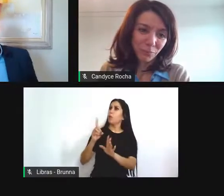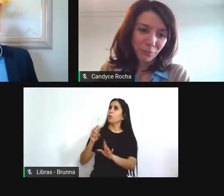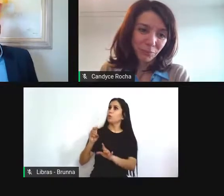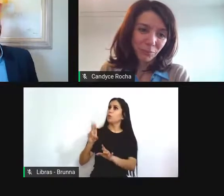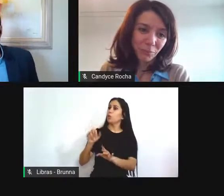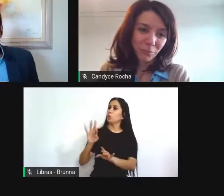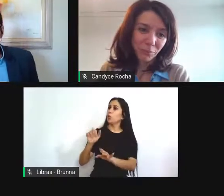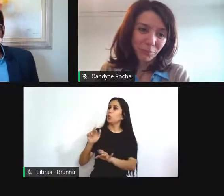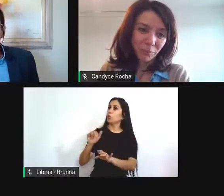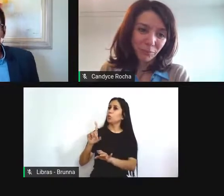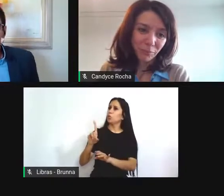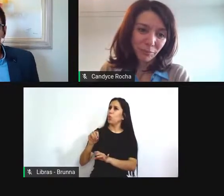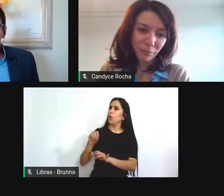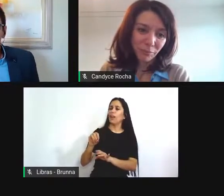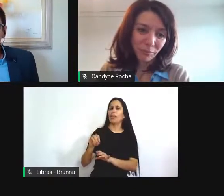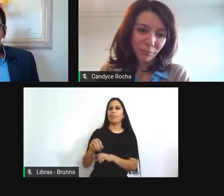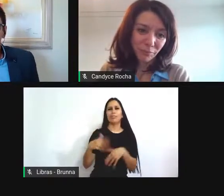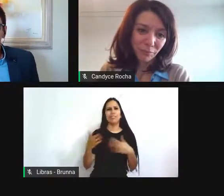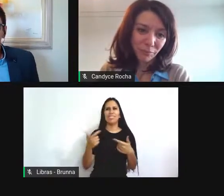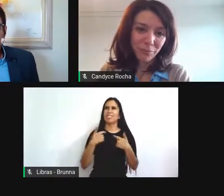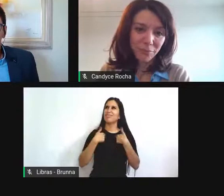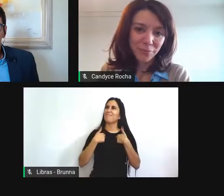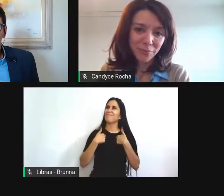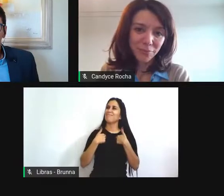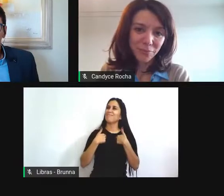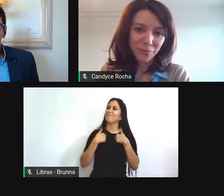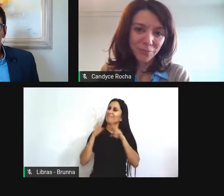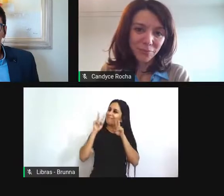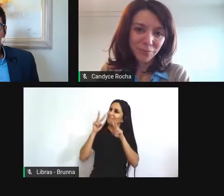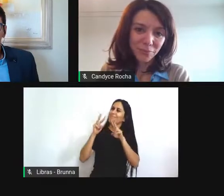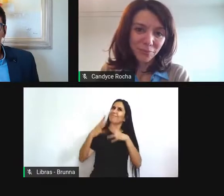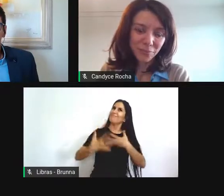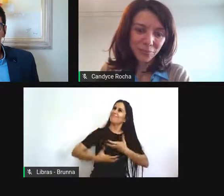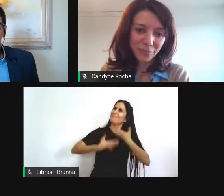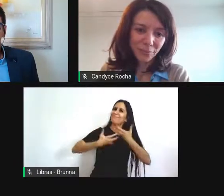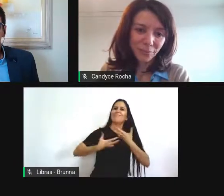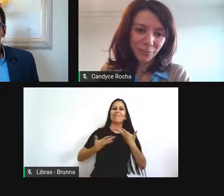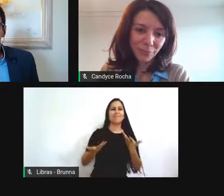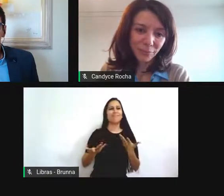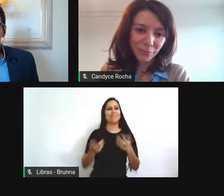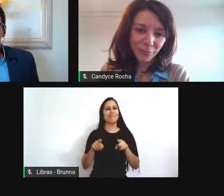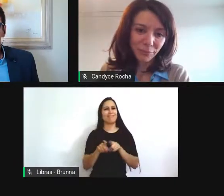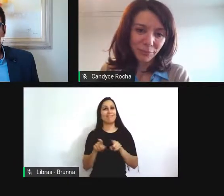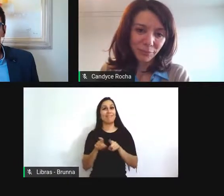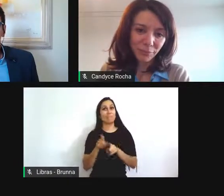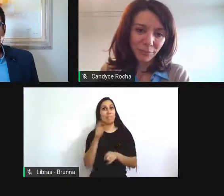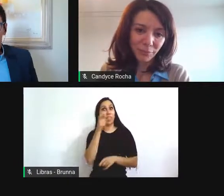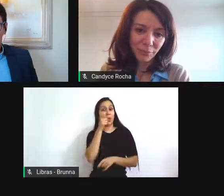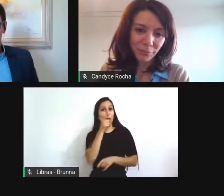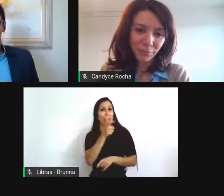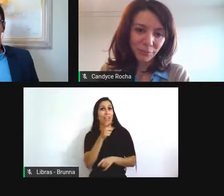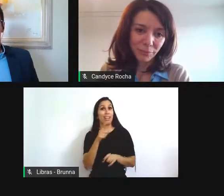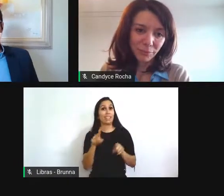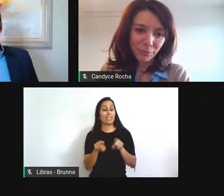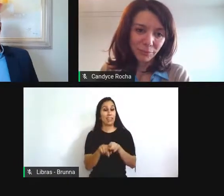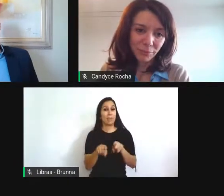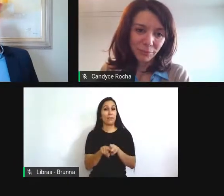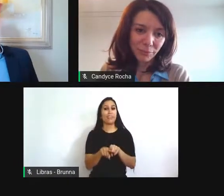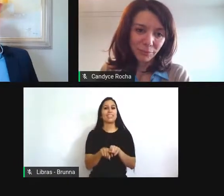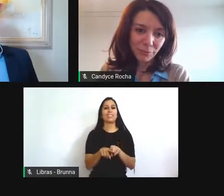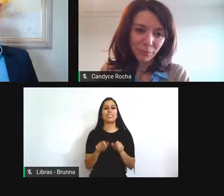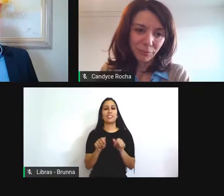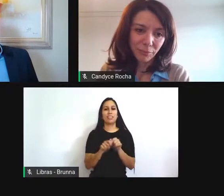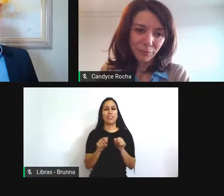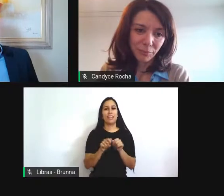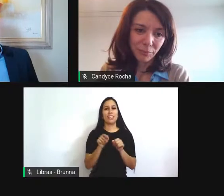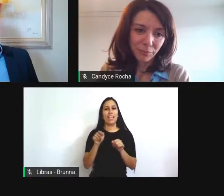E isso até, de certa forma, também me motivou, né? O interesse em fazer, né? Isso